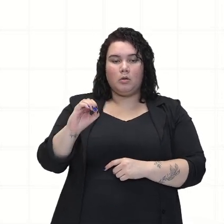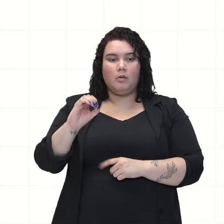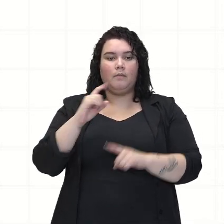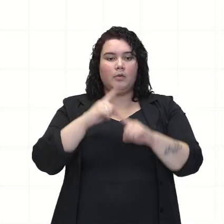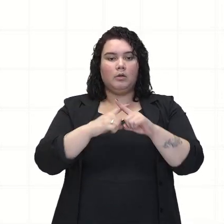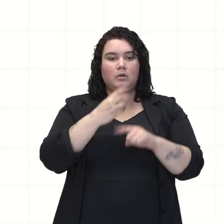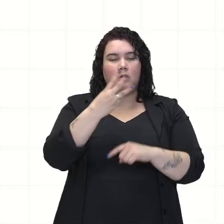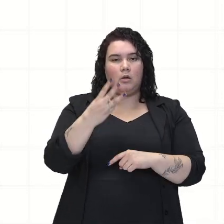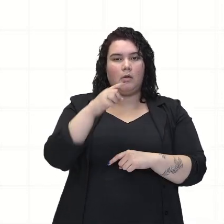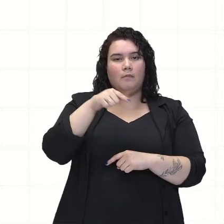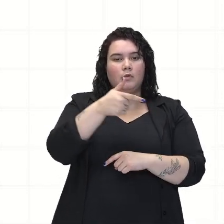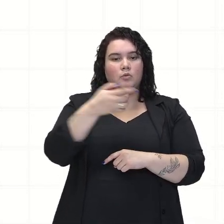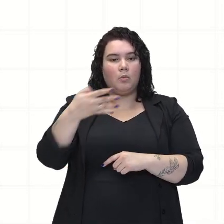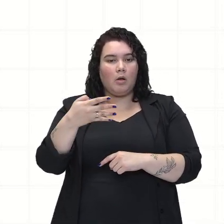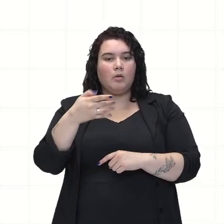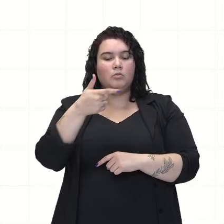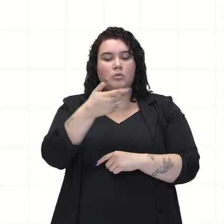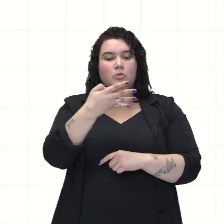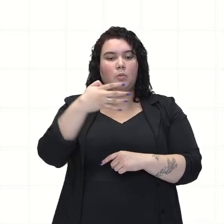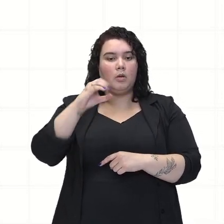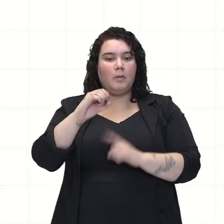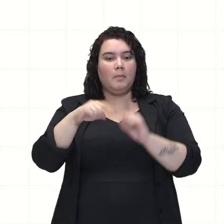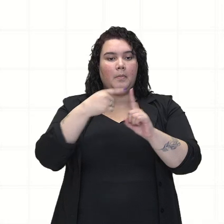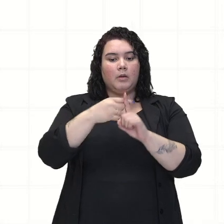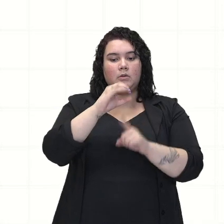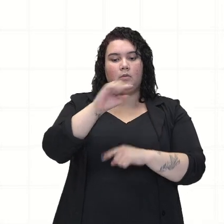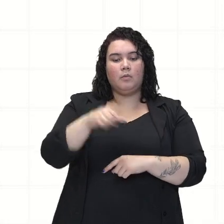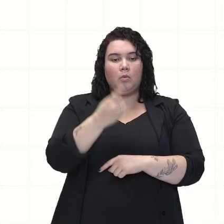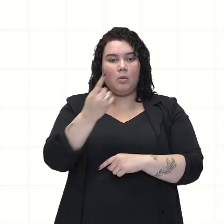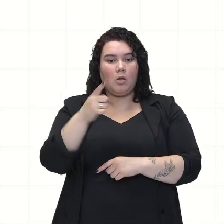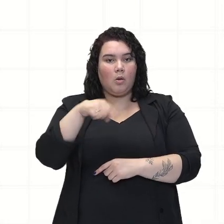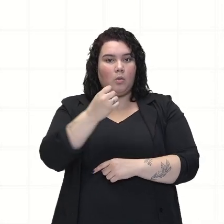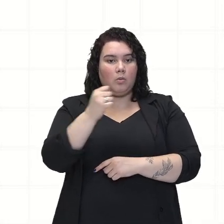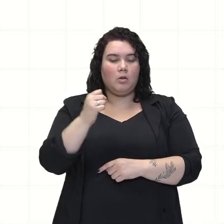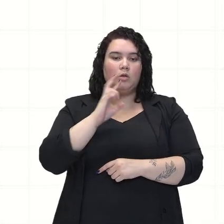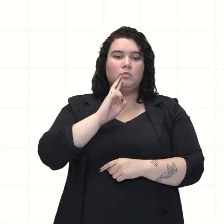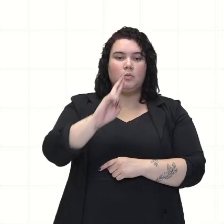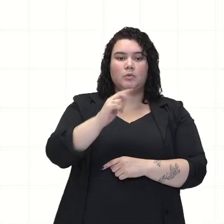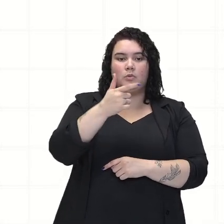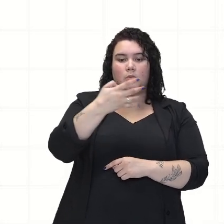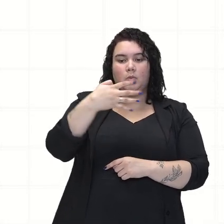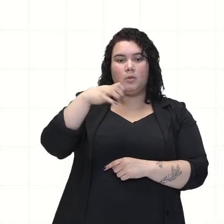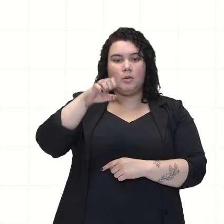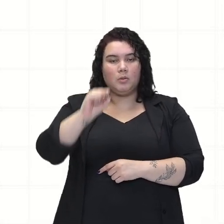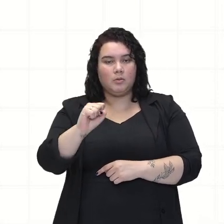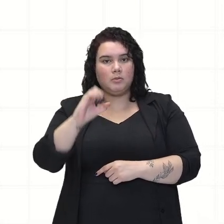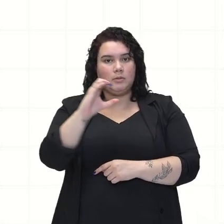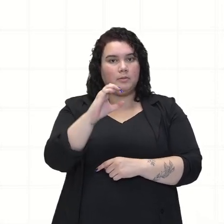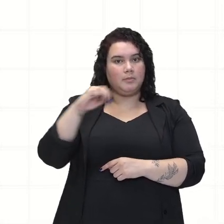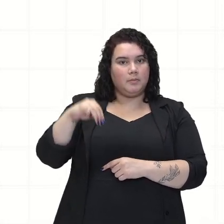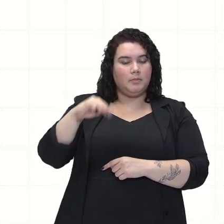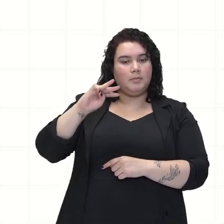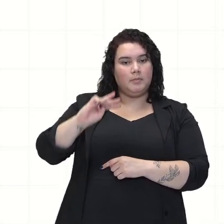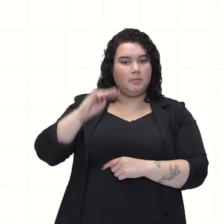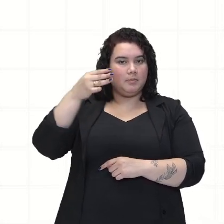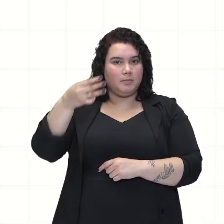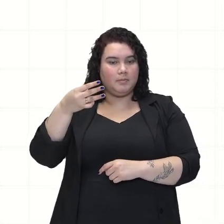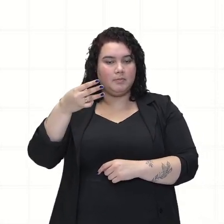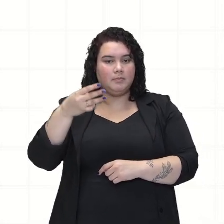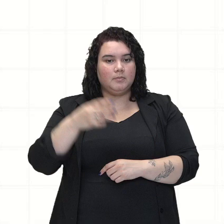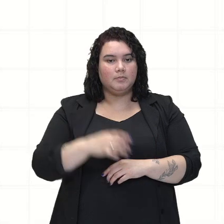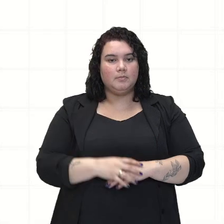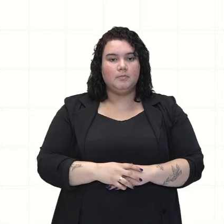3, 24, 240, mais 0,1, mais 8, 248 centímetros